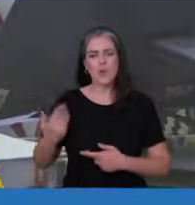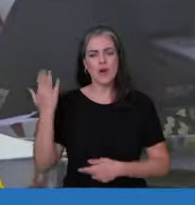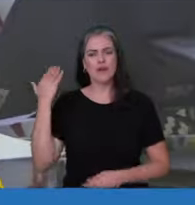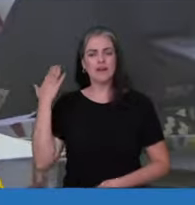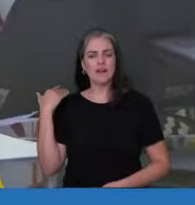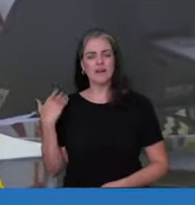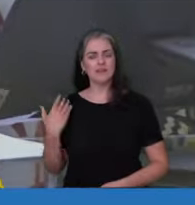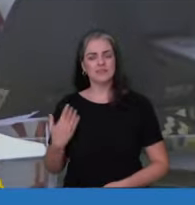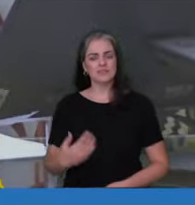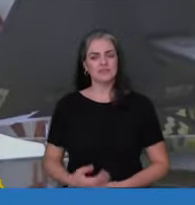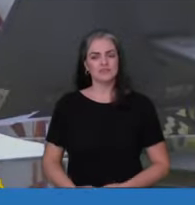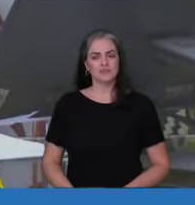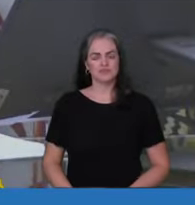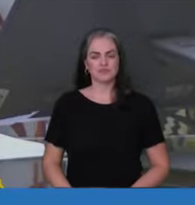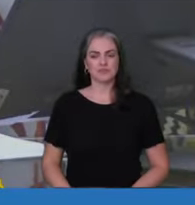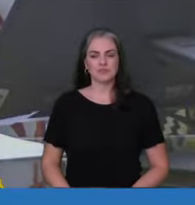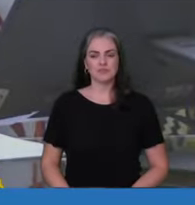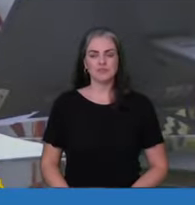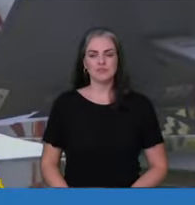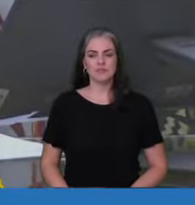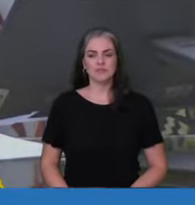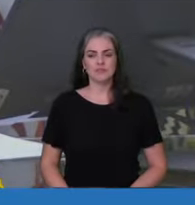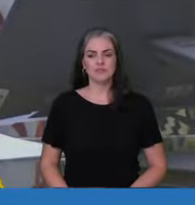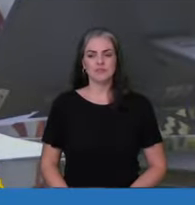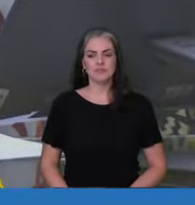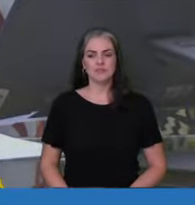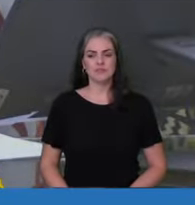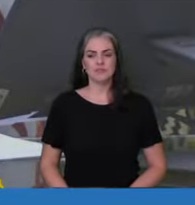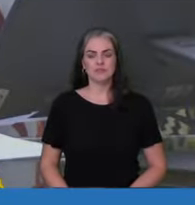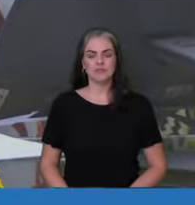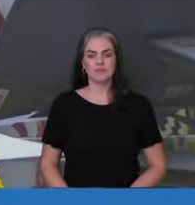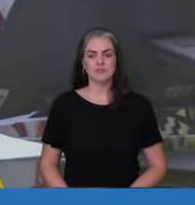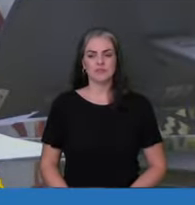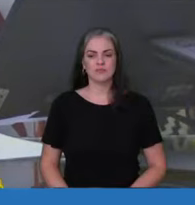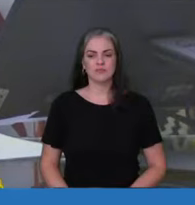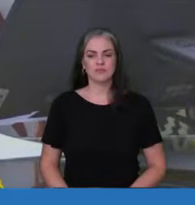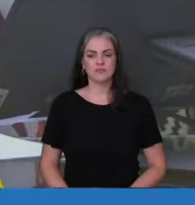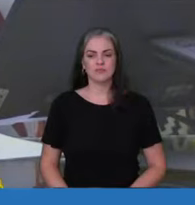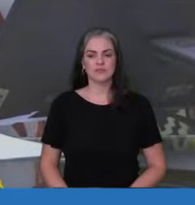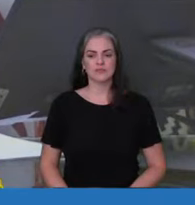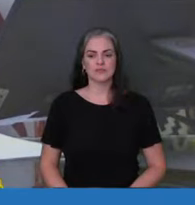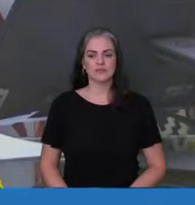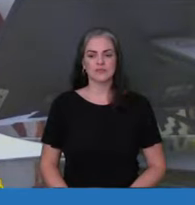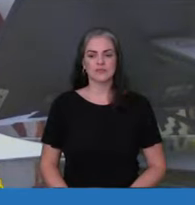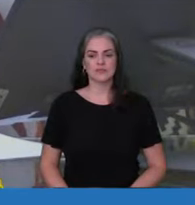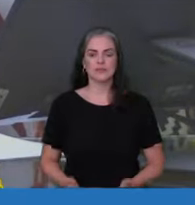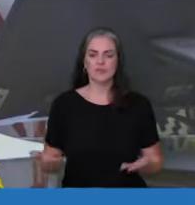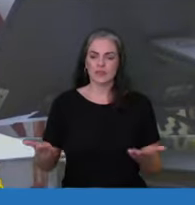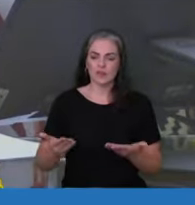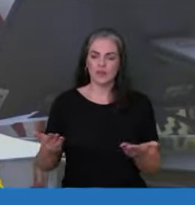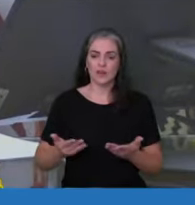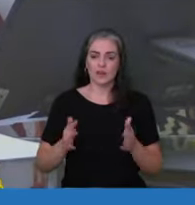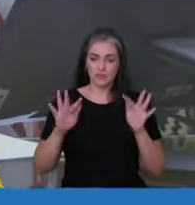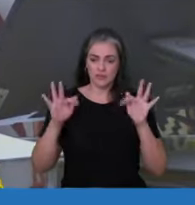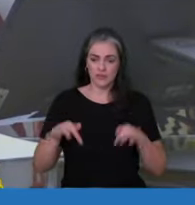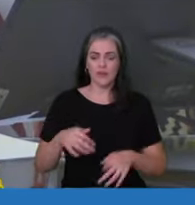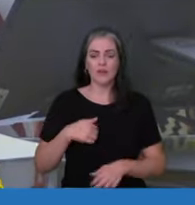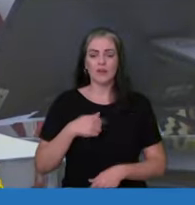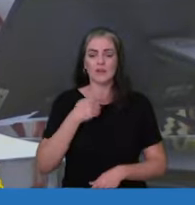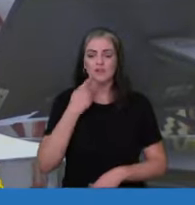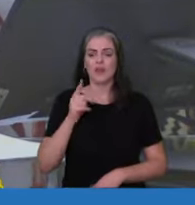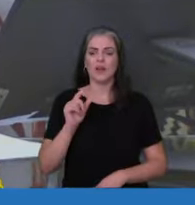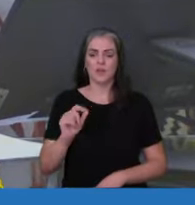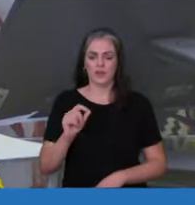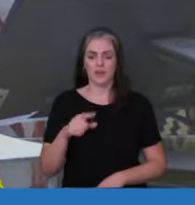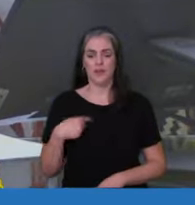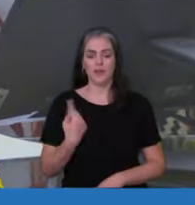da execução de Marielle Franco. Mas eu queria, para concluir, me concentrar na tarefa desse